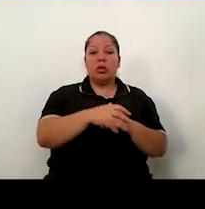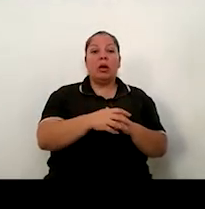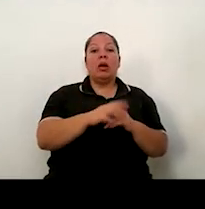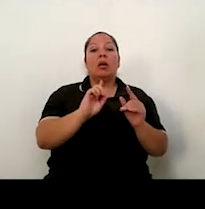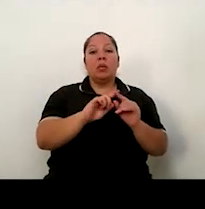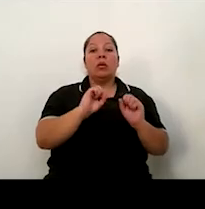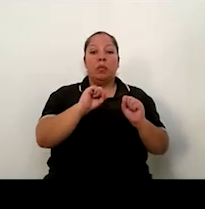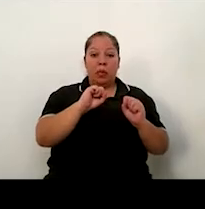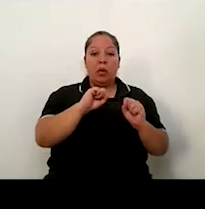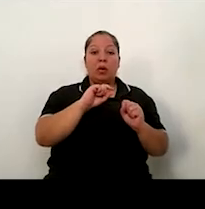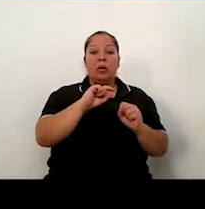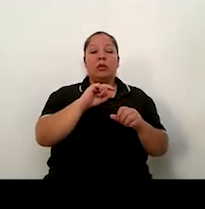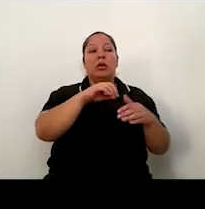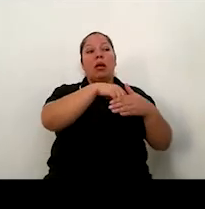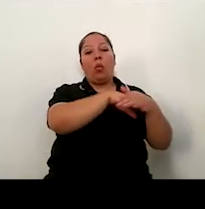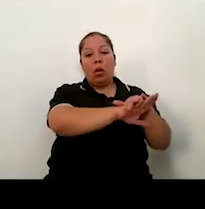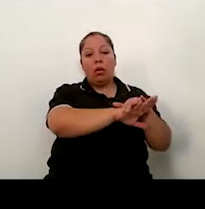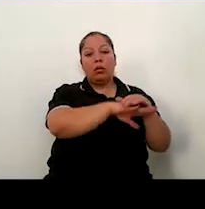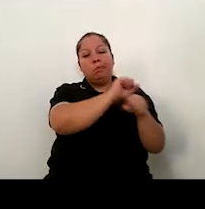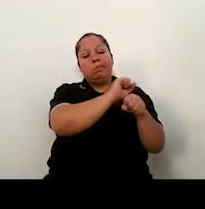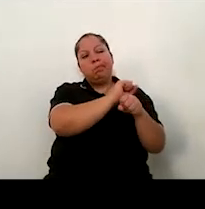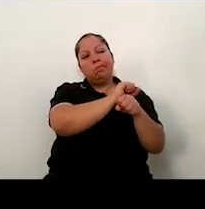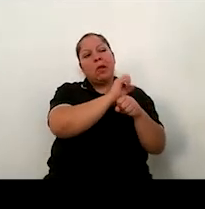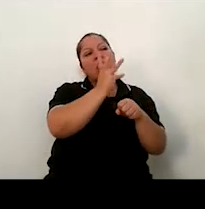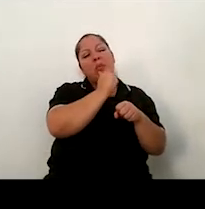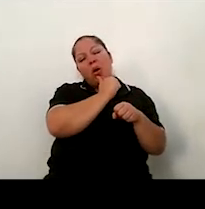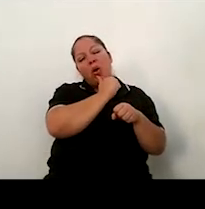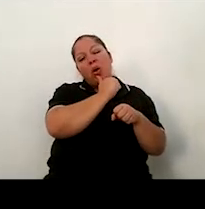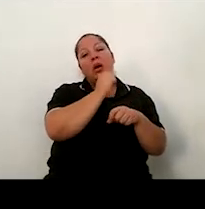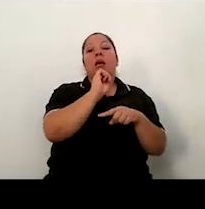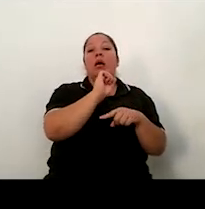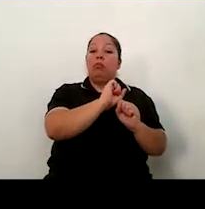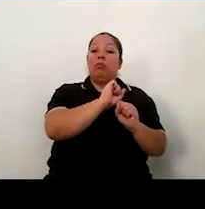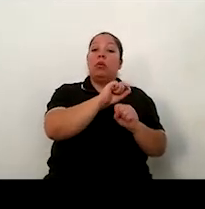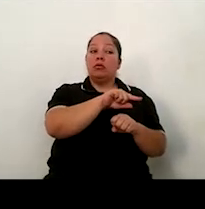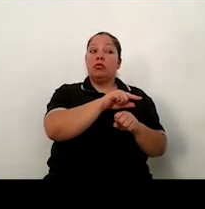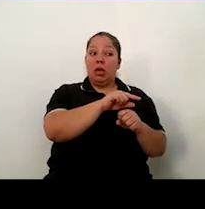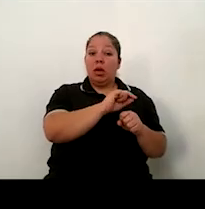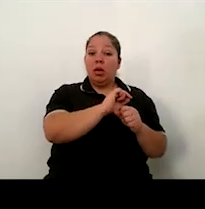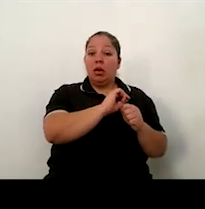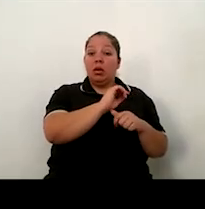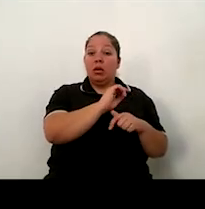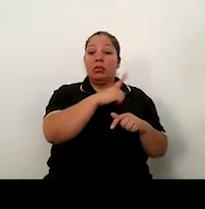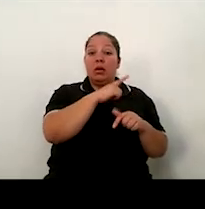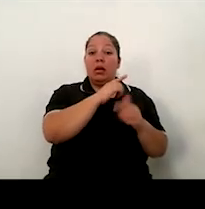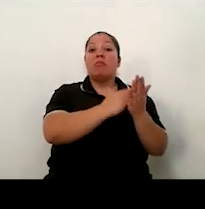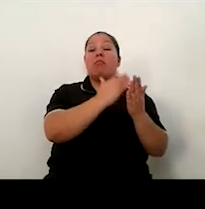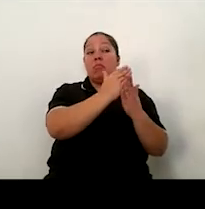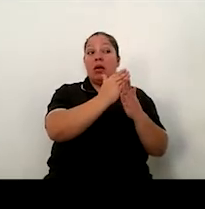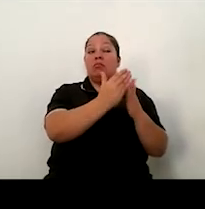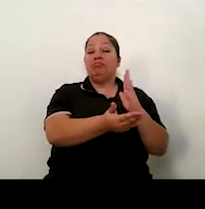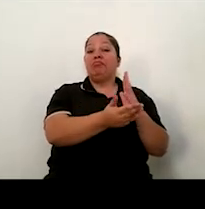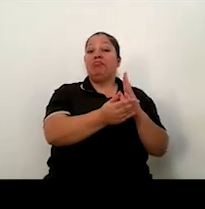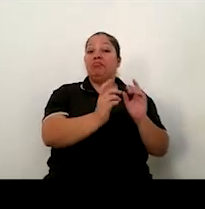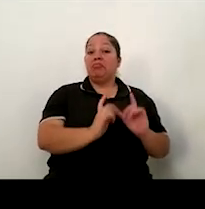dessas substâncias vai aumentar também. Então, preferir as carnes cozidas a vapor, ensopadas, guisadas